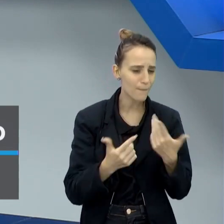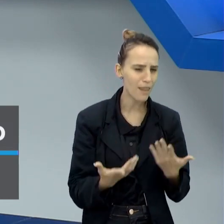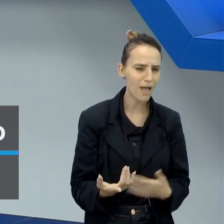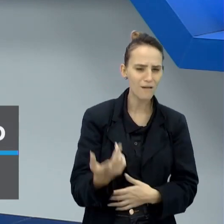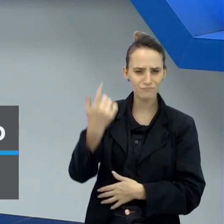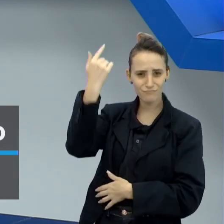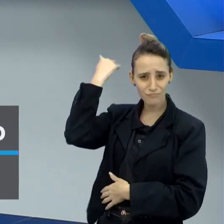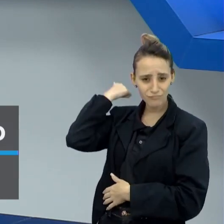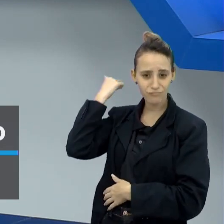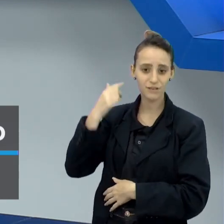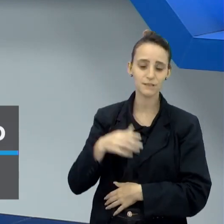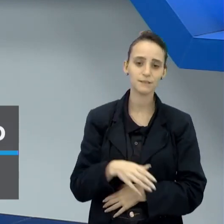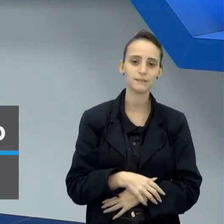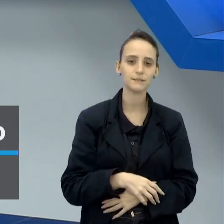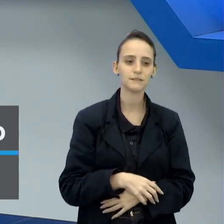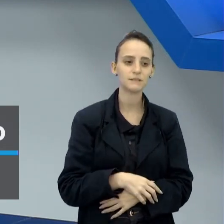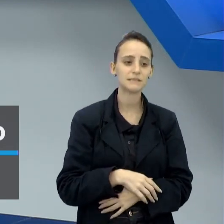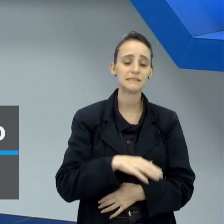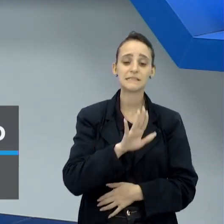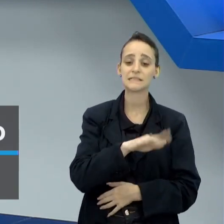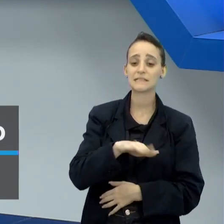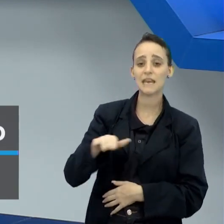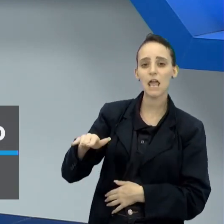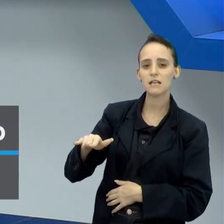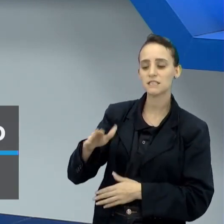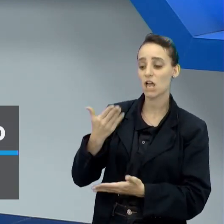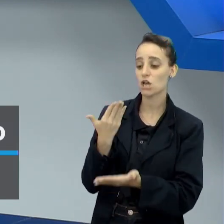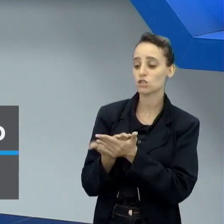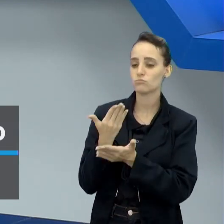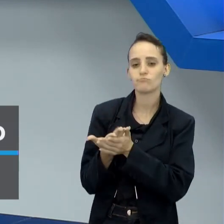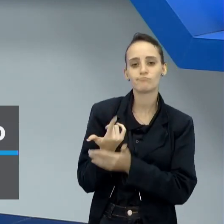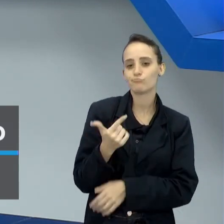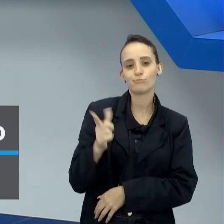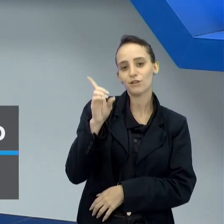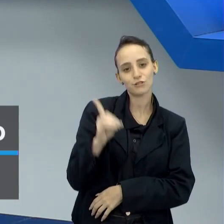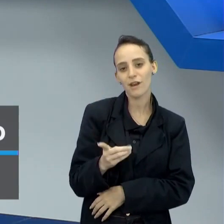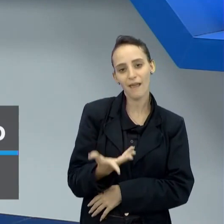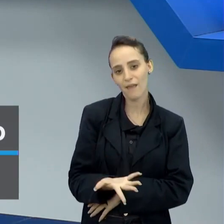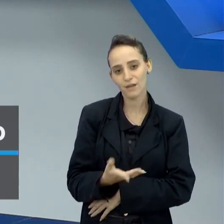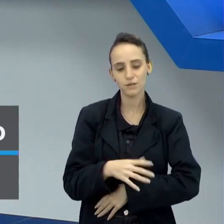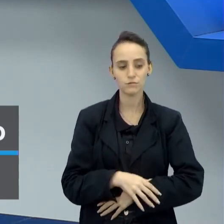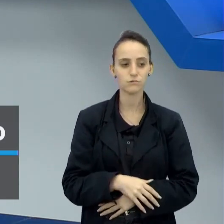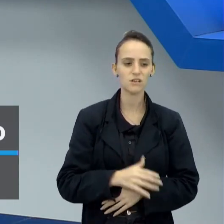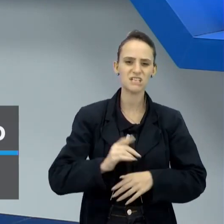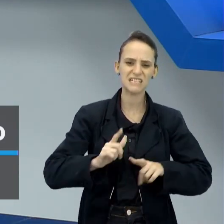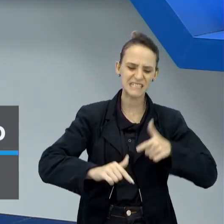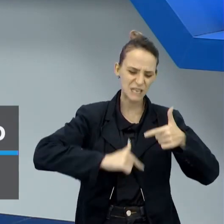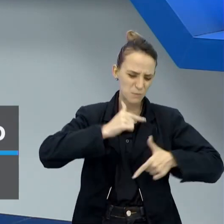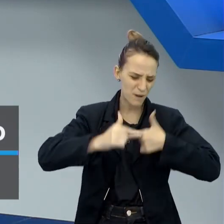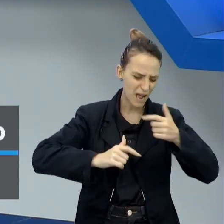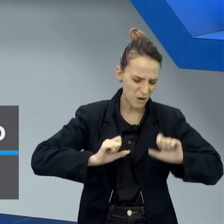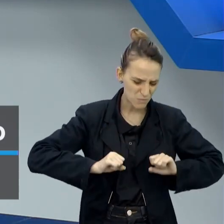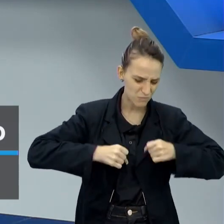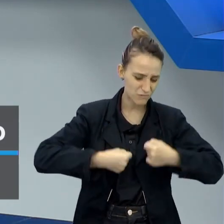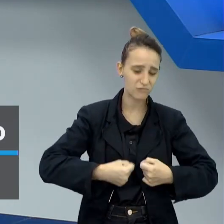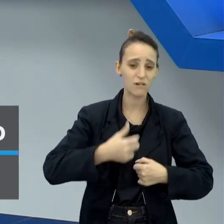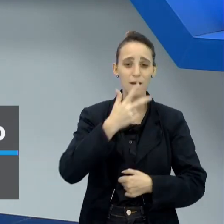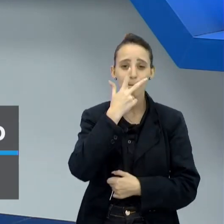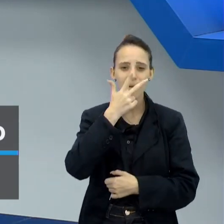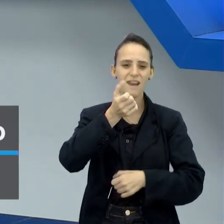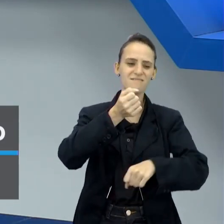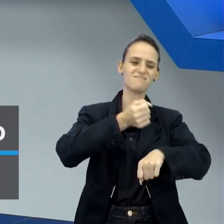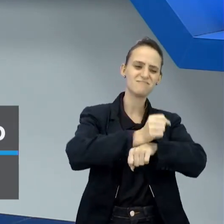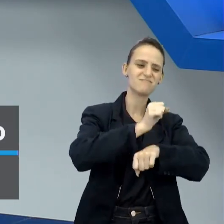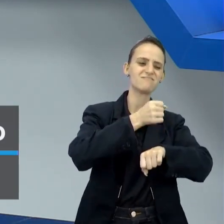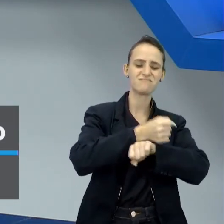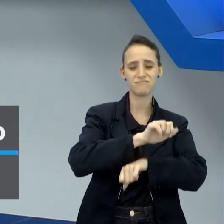as crianças sem terem o direito à educação, com trabalhos forçados, com exploração infantil.